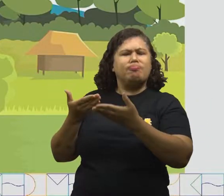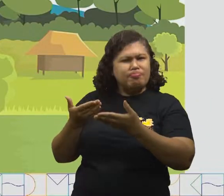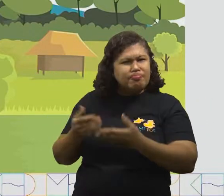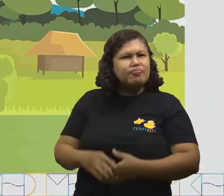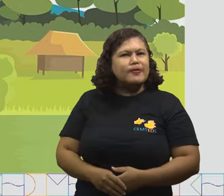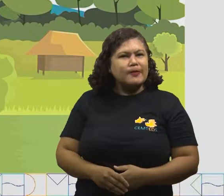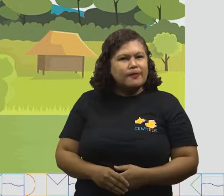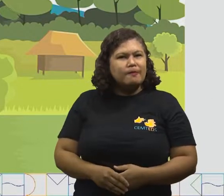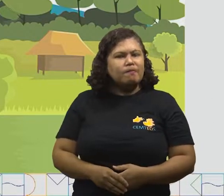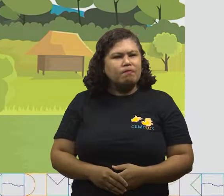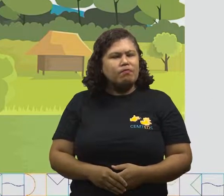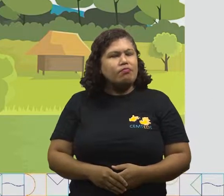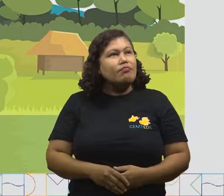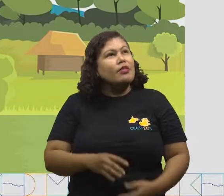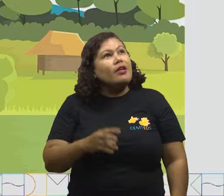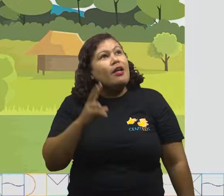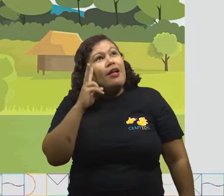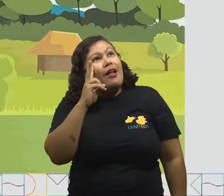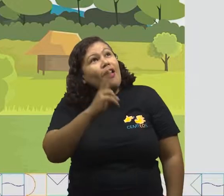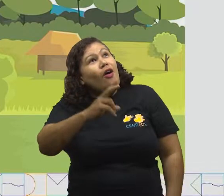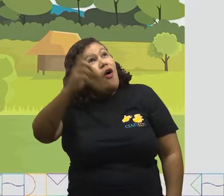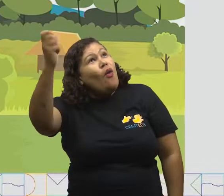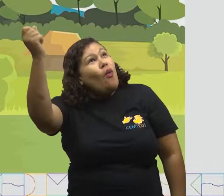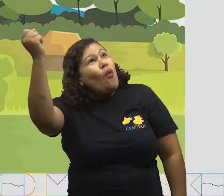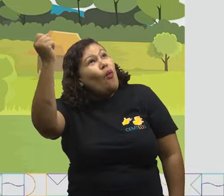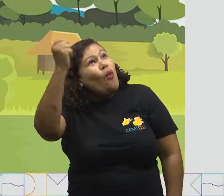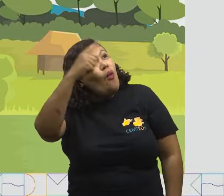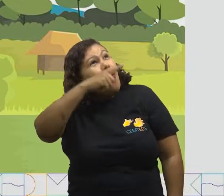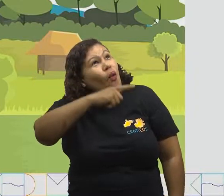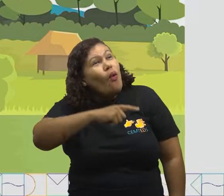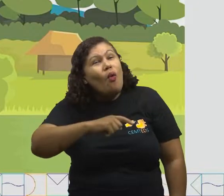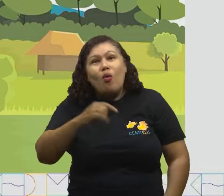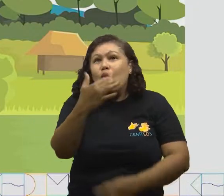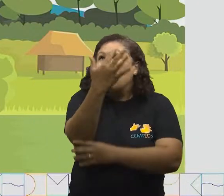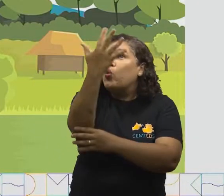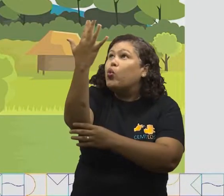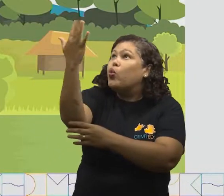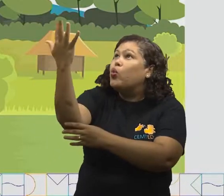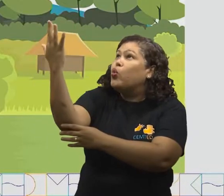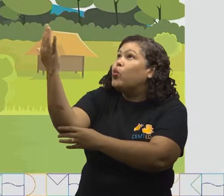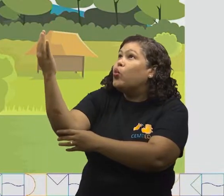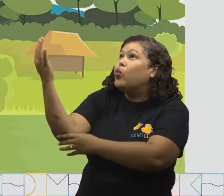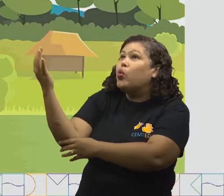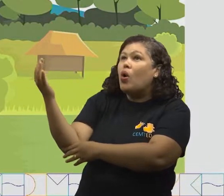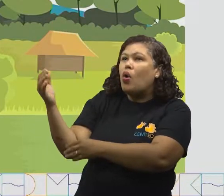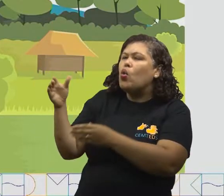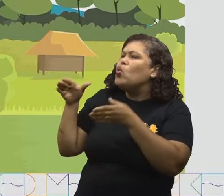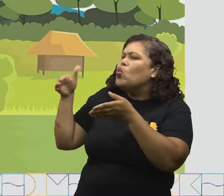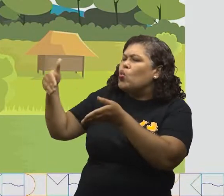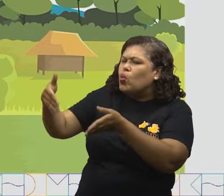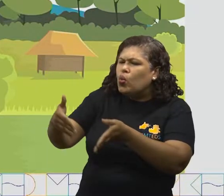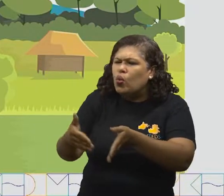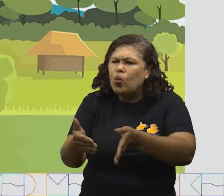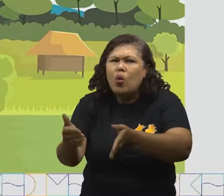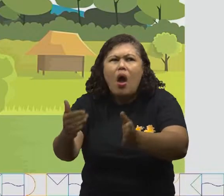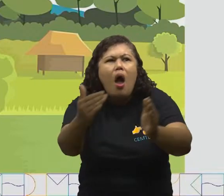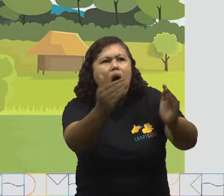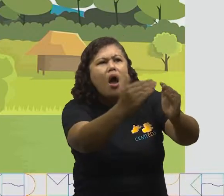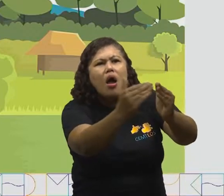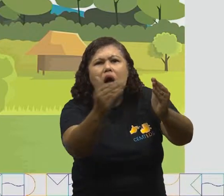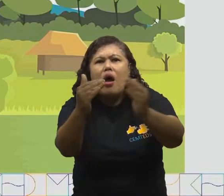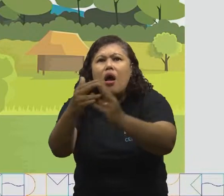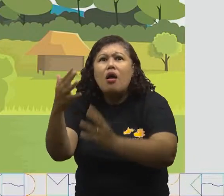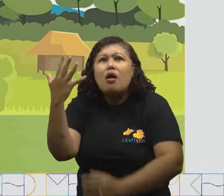seus amigos. Admirou a luz do sol, o verdor das árvores, a correnteza dos lagos, a habitação dos